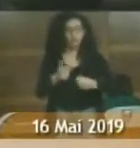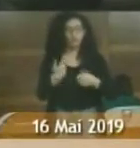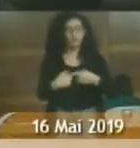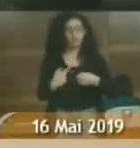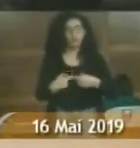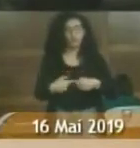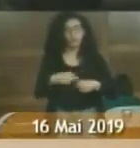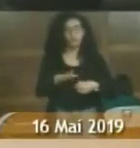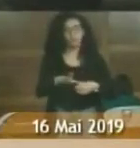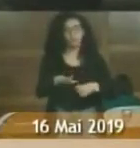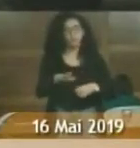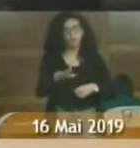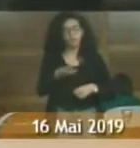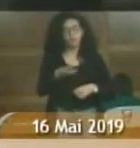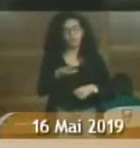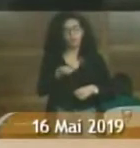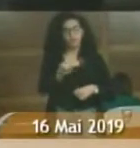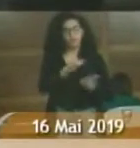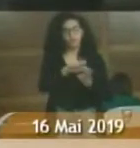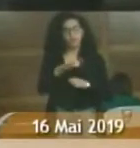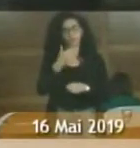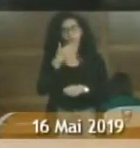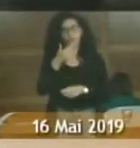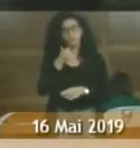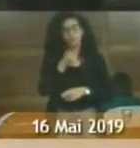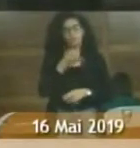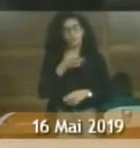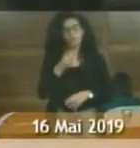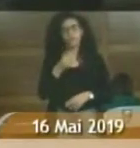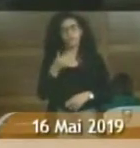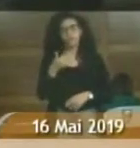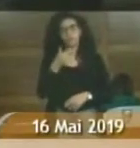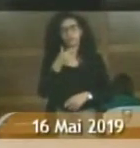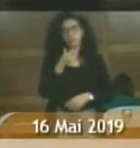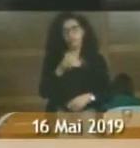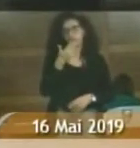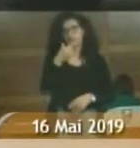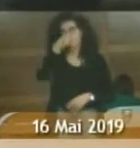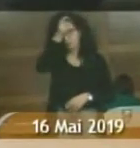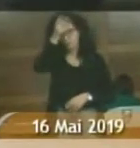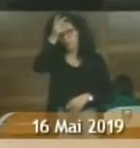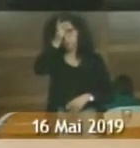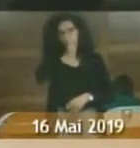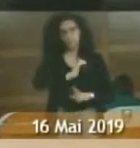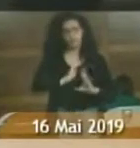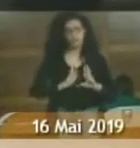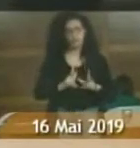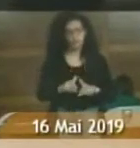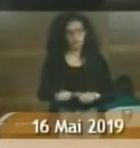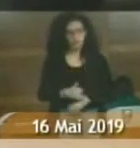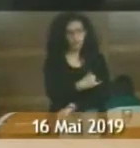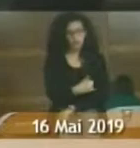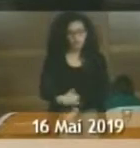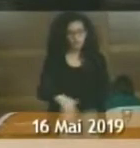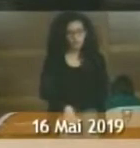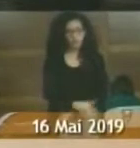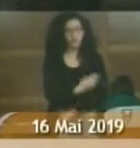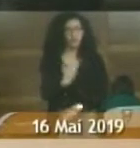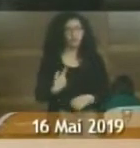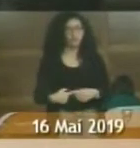bairro Santa Rita do Bracuí. Indicação número 3206, indicando ao prefeito municipal a drenagem e a pavimentação da Travessa